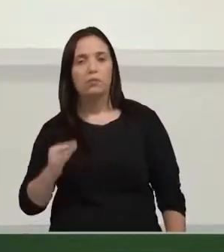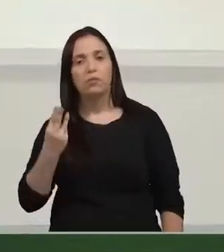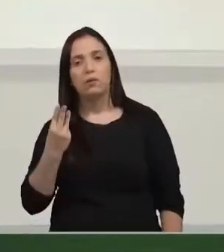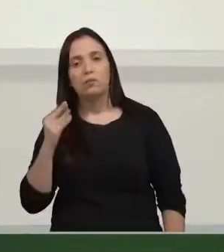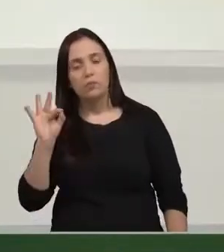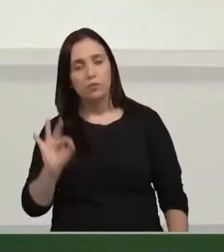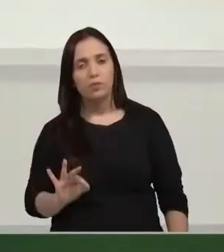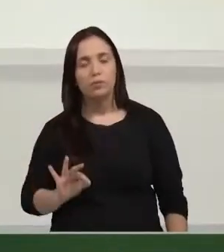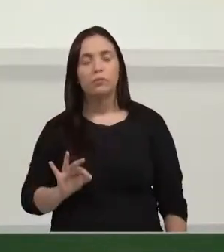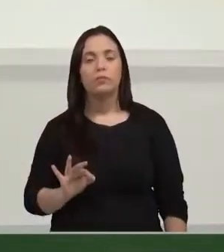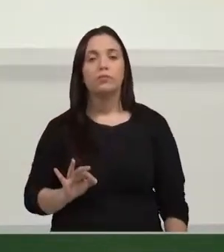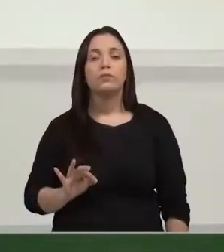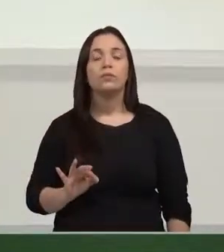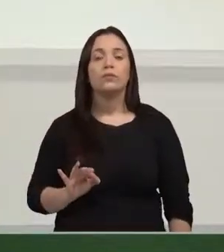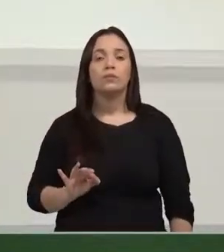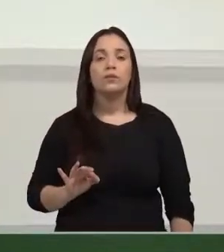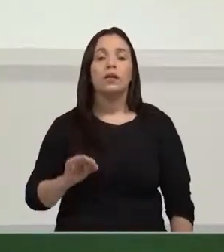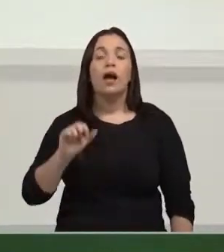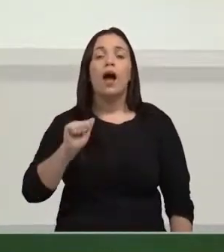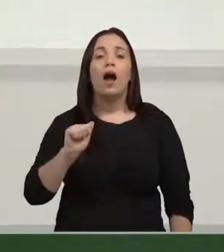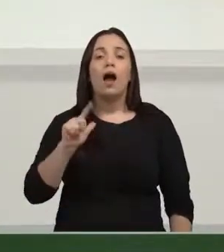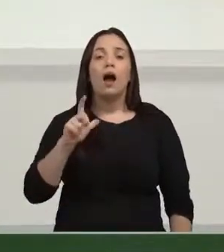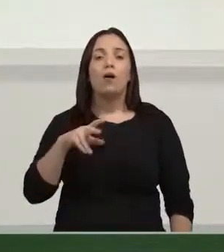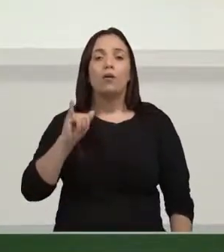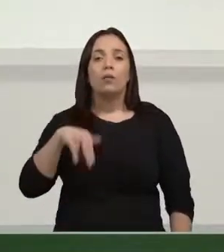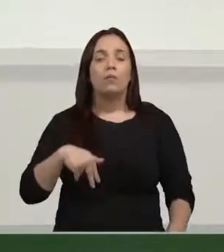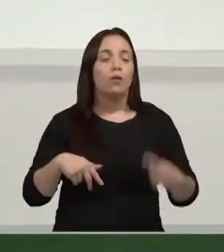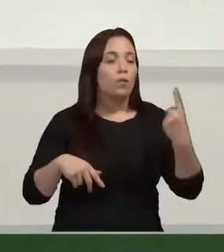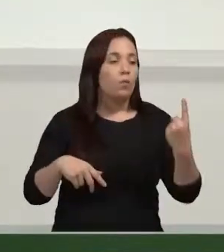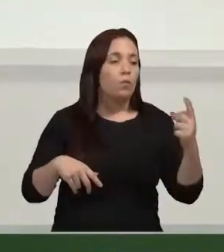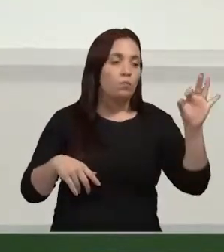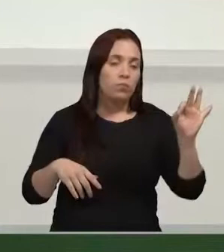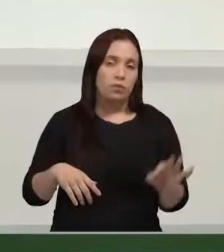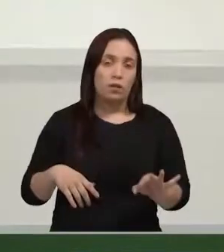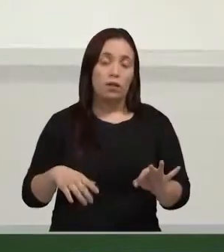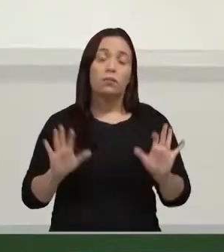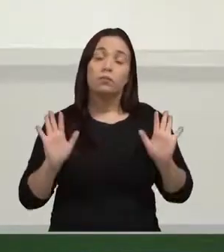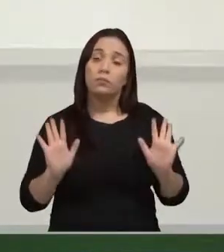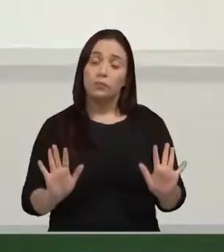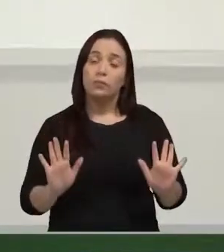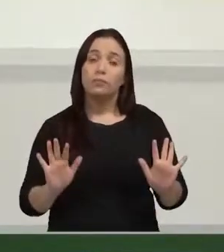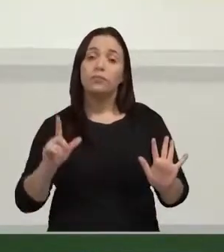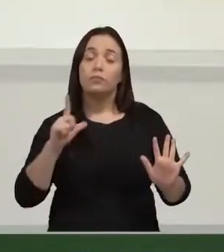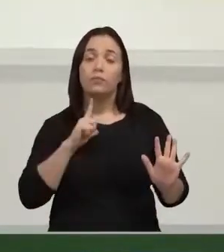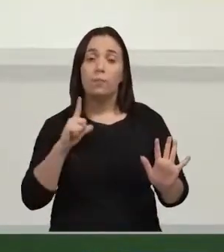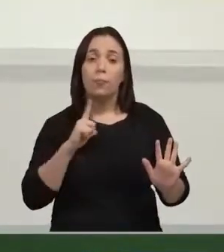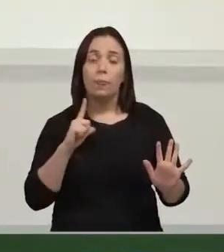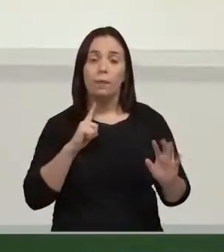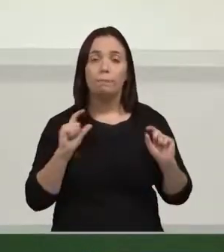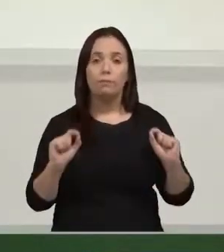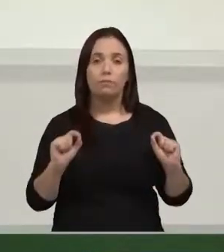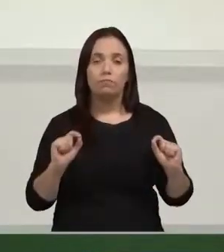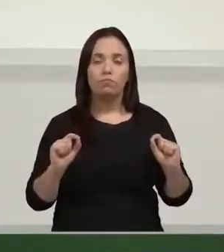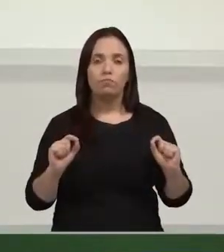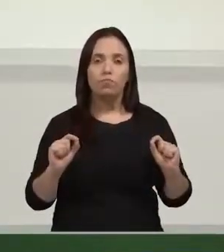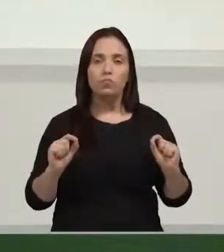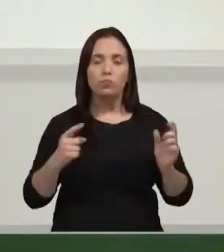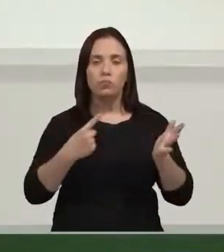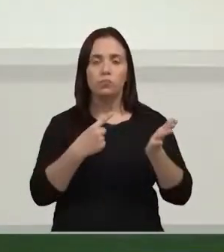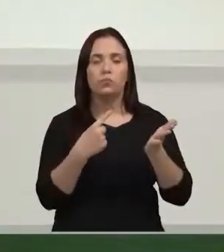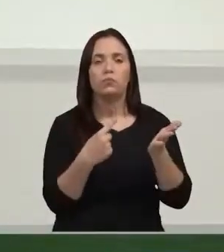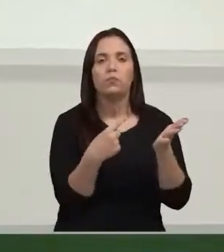o Jair Messias Bolsonaro e o Lula, e isso demonstra muita polarização da política nacional. Pronto. Então, se o